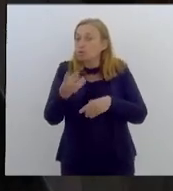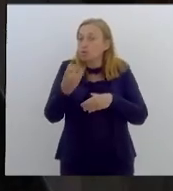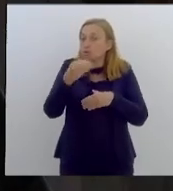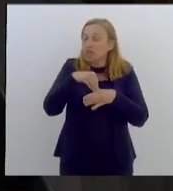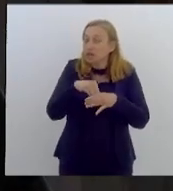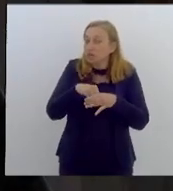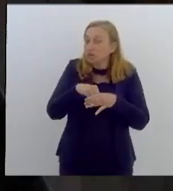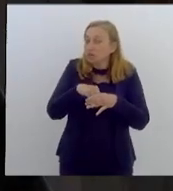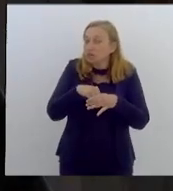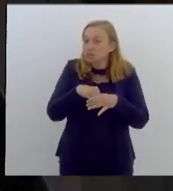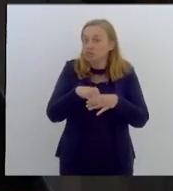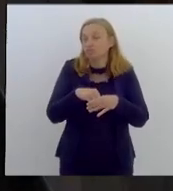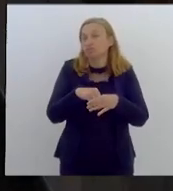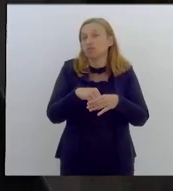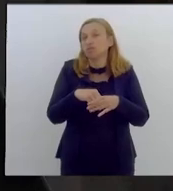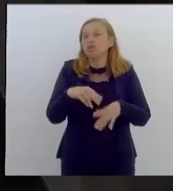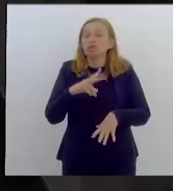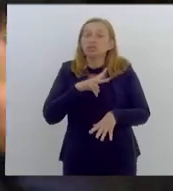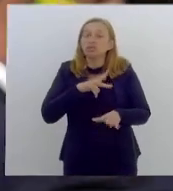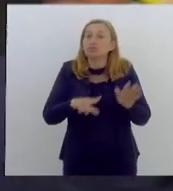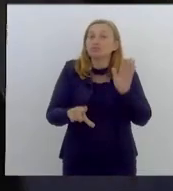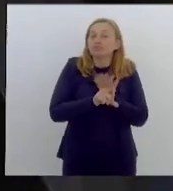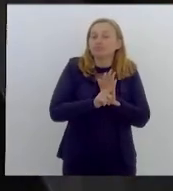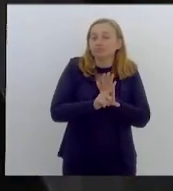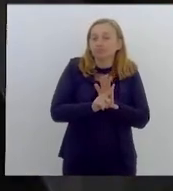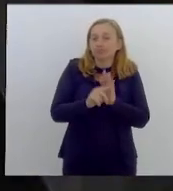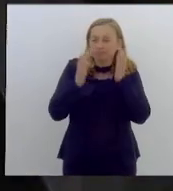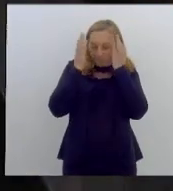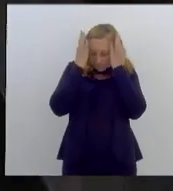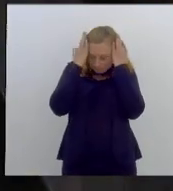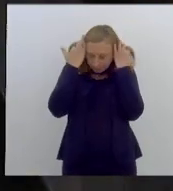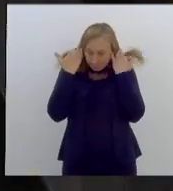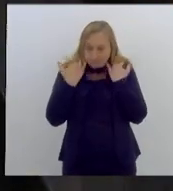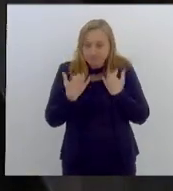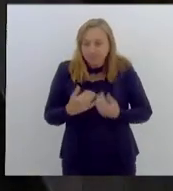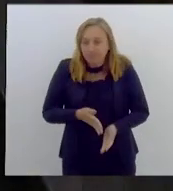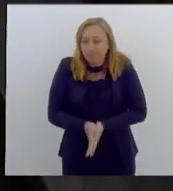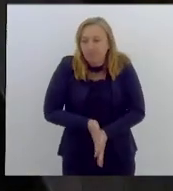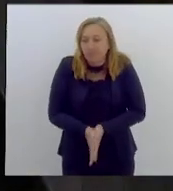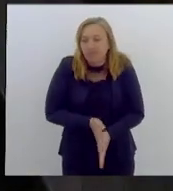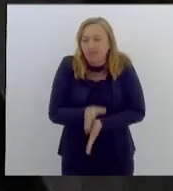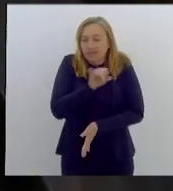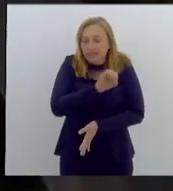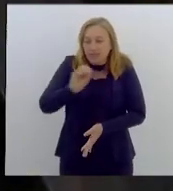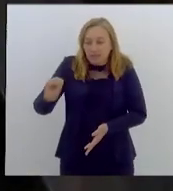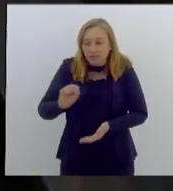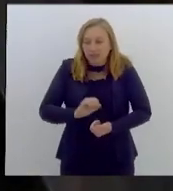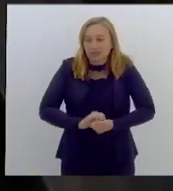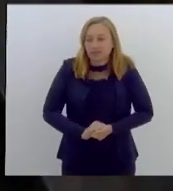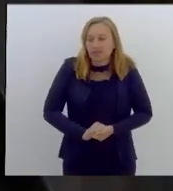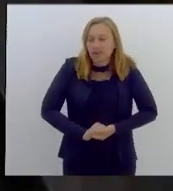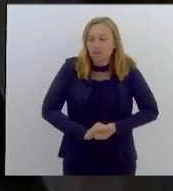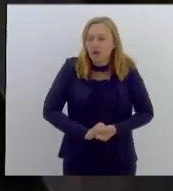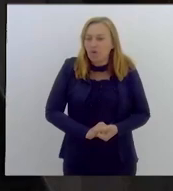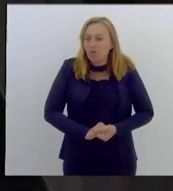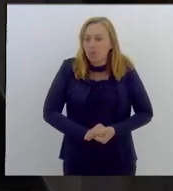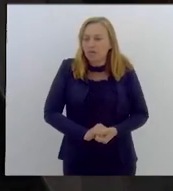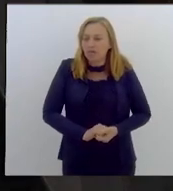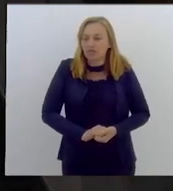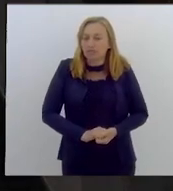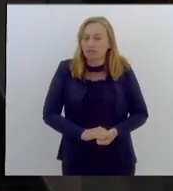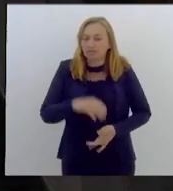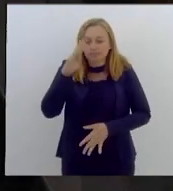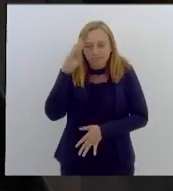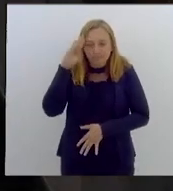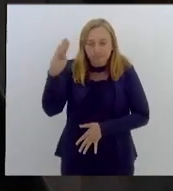bruto e as próprias legislações de ICMS, principalmente